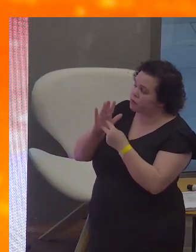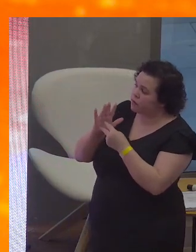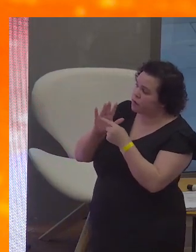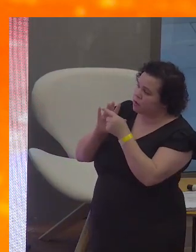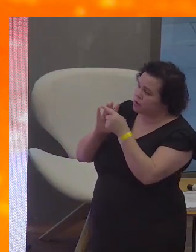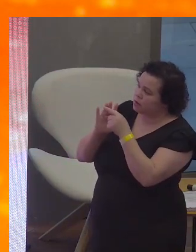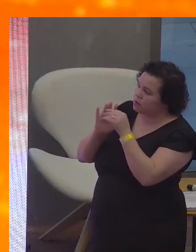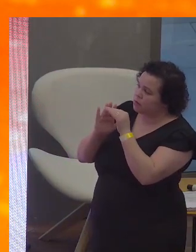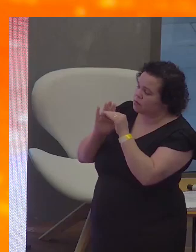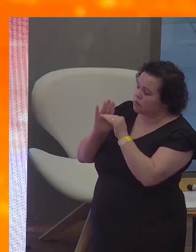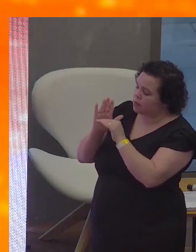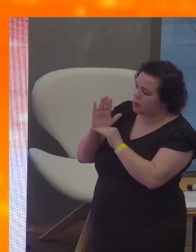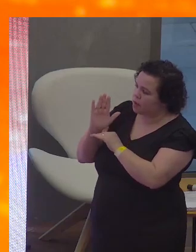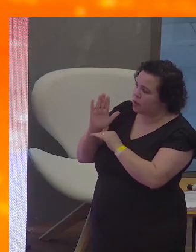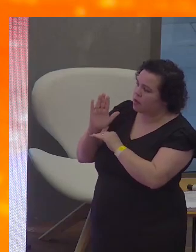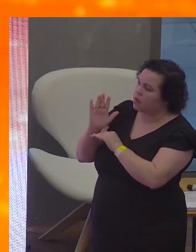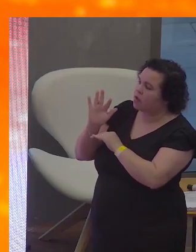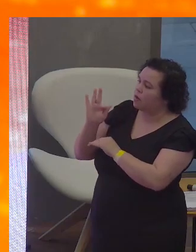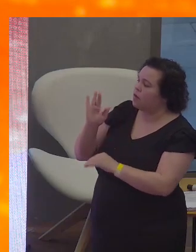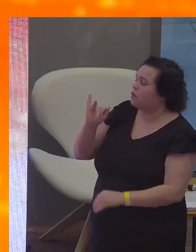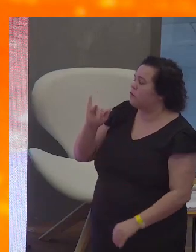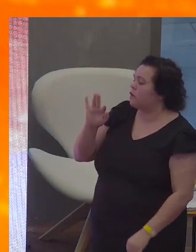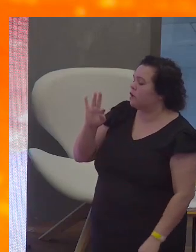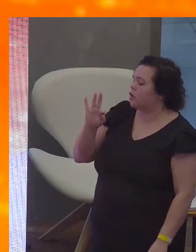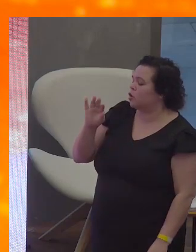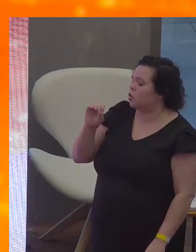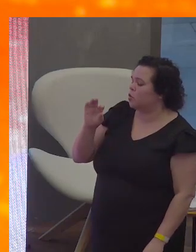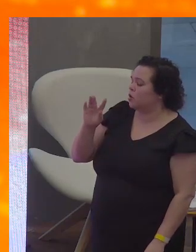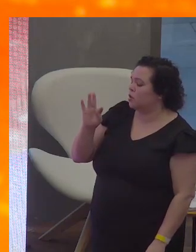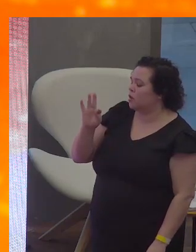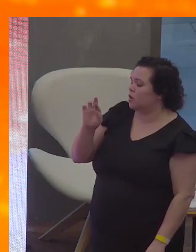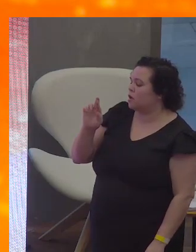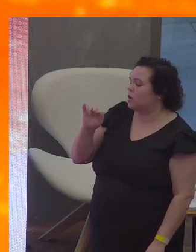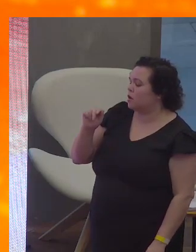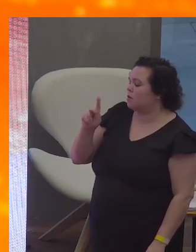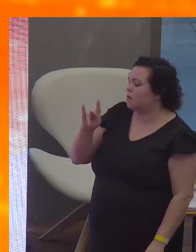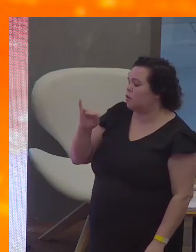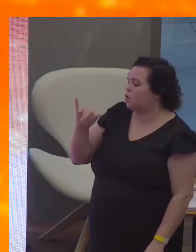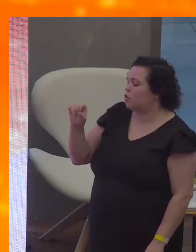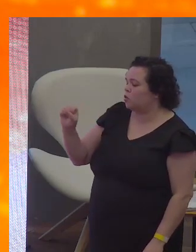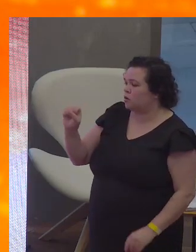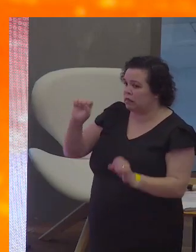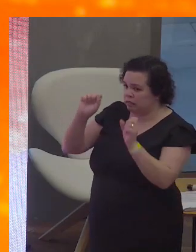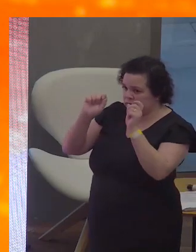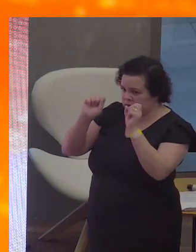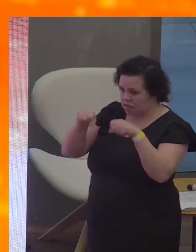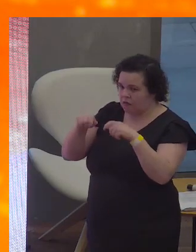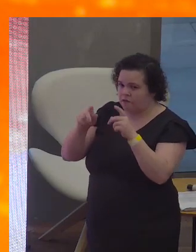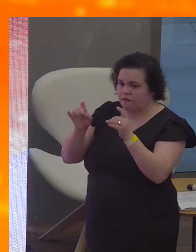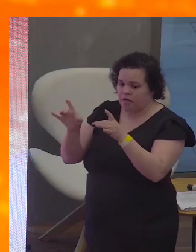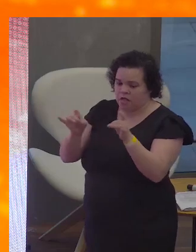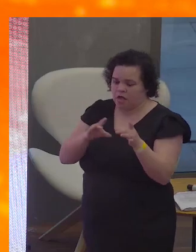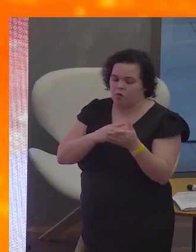esses fitoterápicos são permitidos serem comercializados enquanto suplemento. De link de tudo depois.